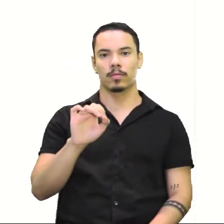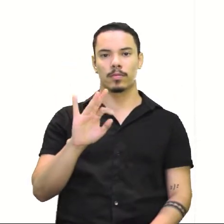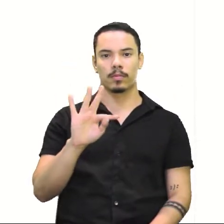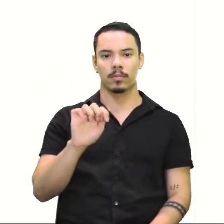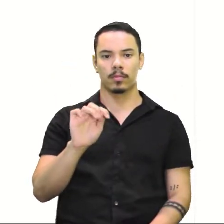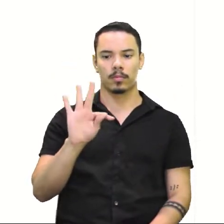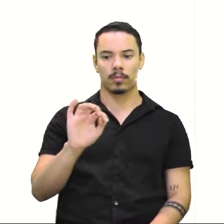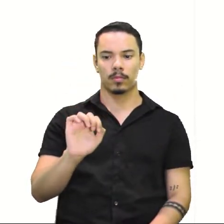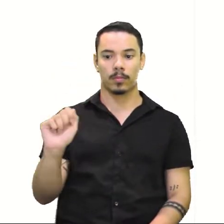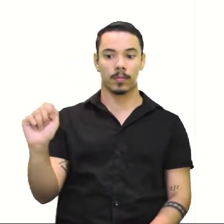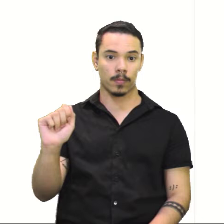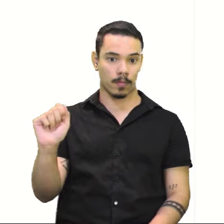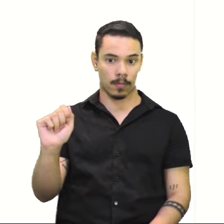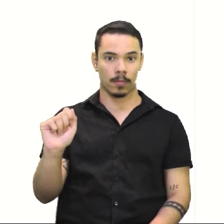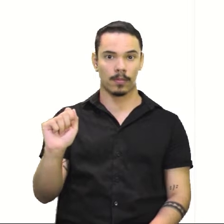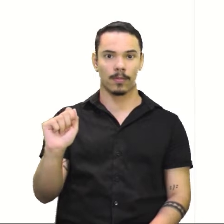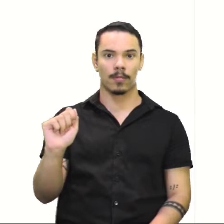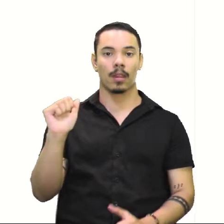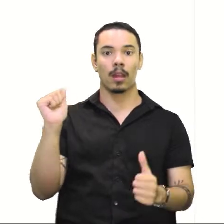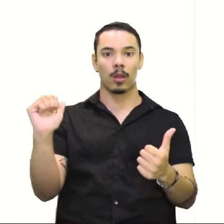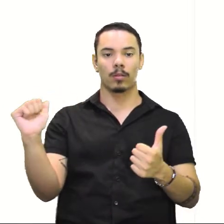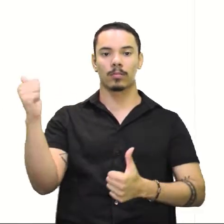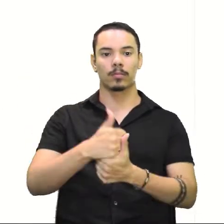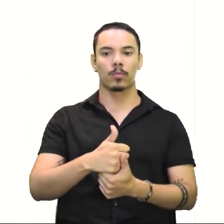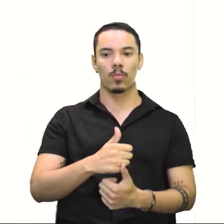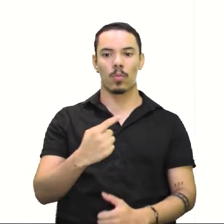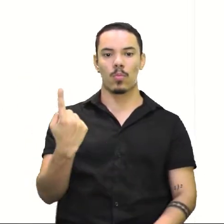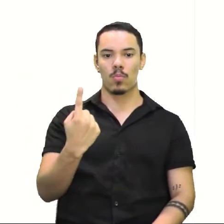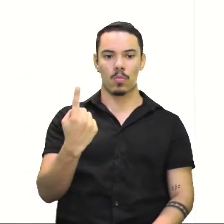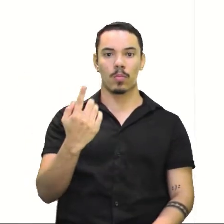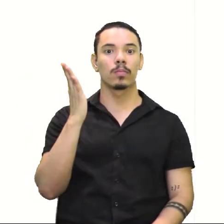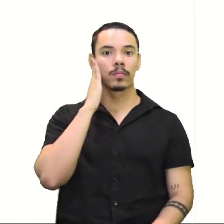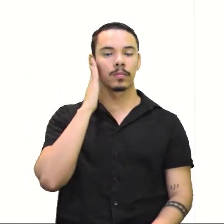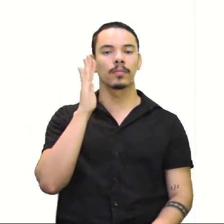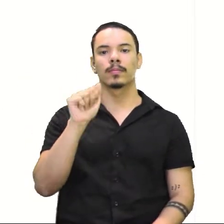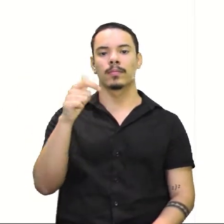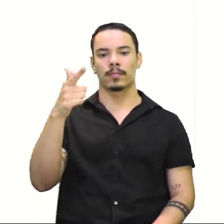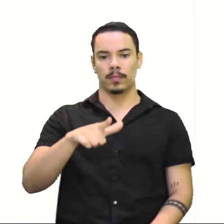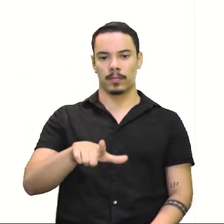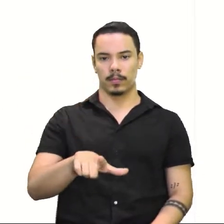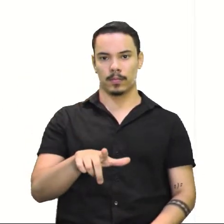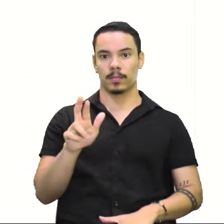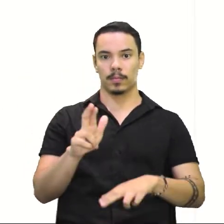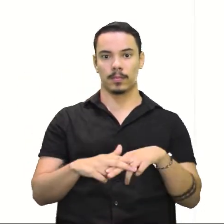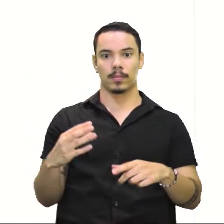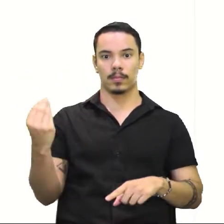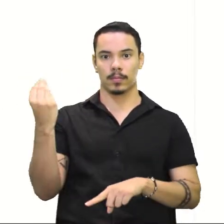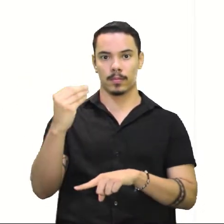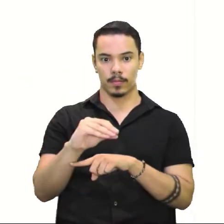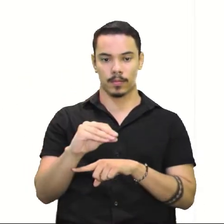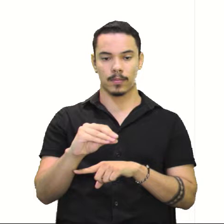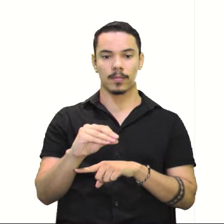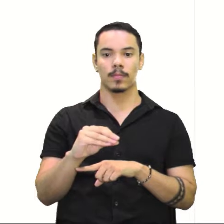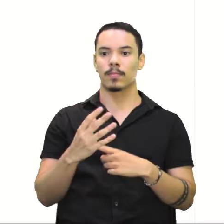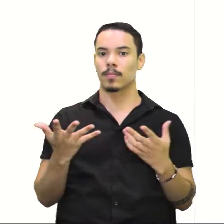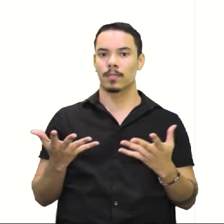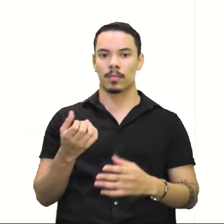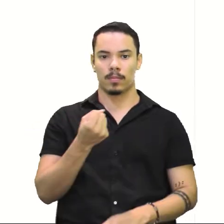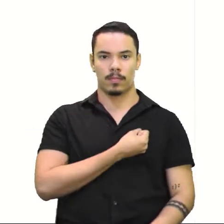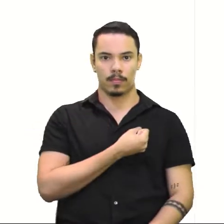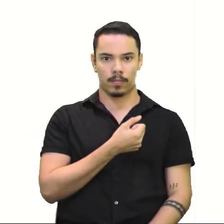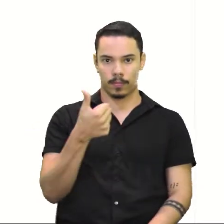do x, eu tenho que colocar 1 agora? Isso. E eu tô querendo o A de novo? Então, vamos lá. Então, no lugar do x, eu vou colocar 1. Eu